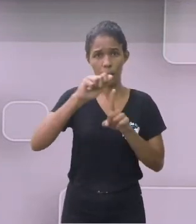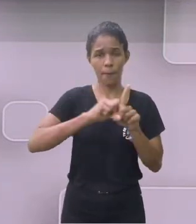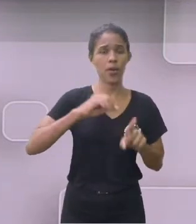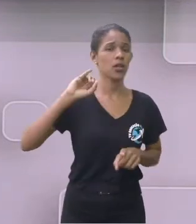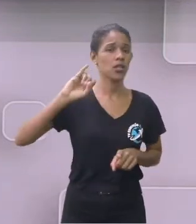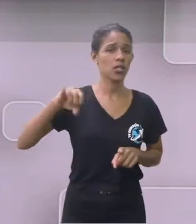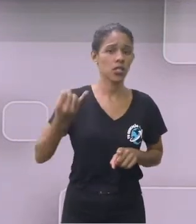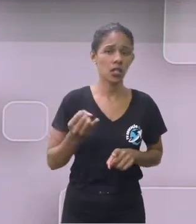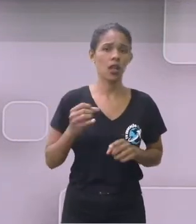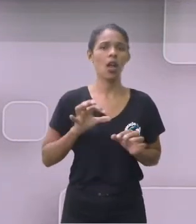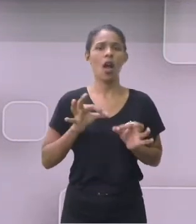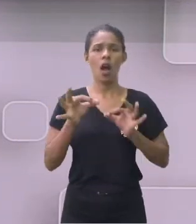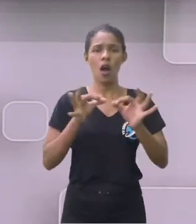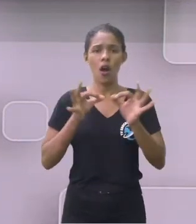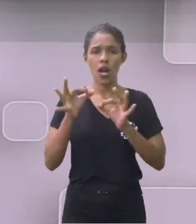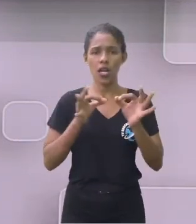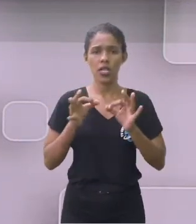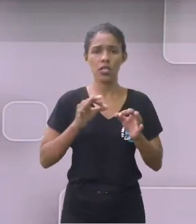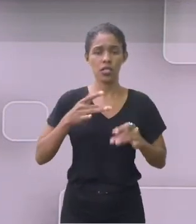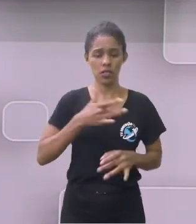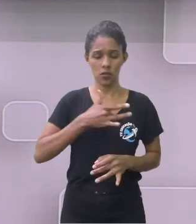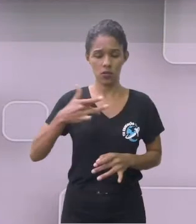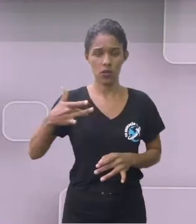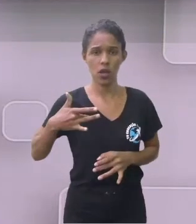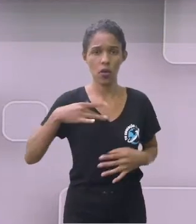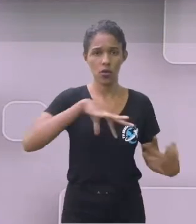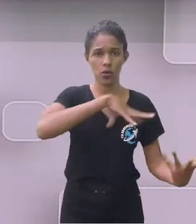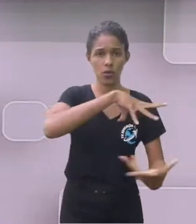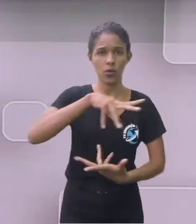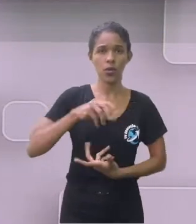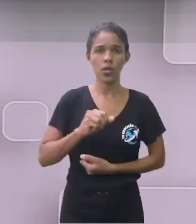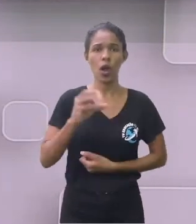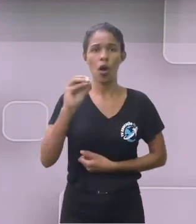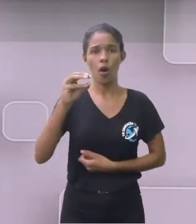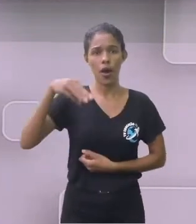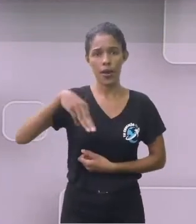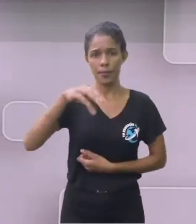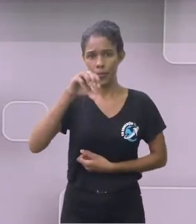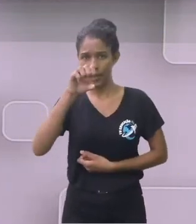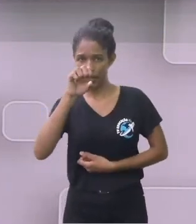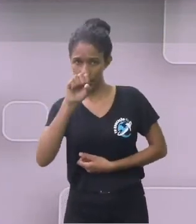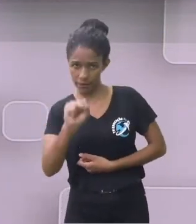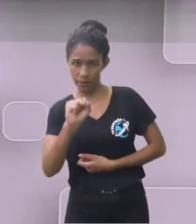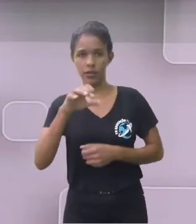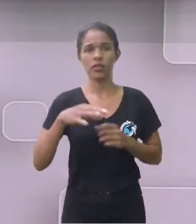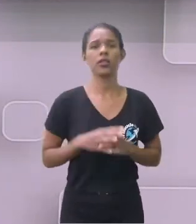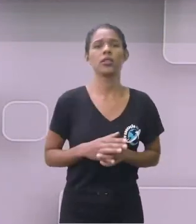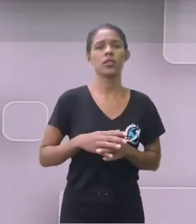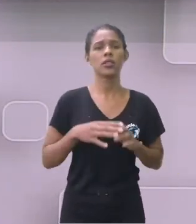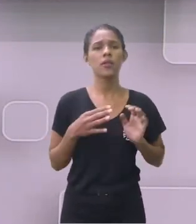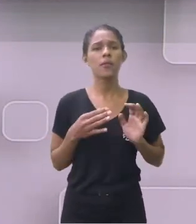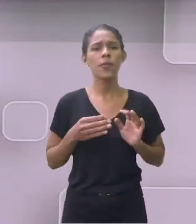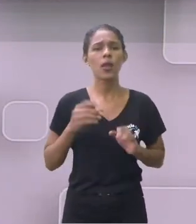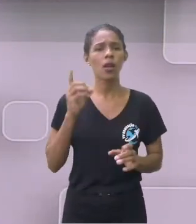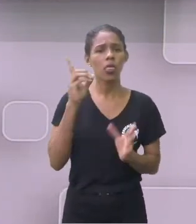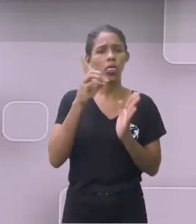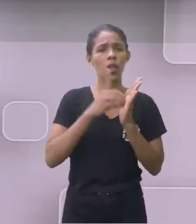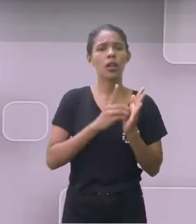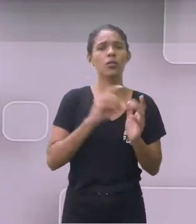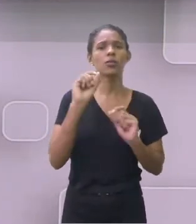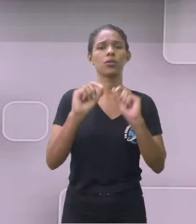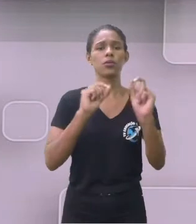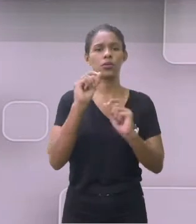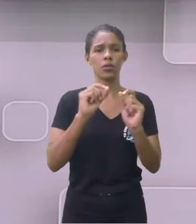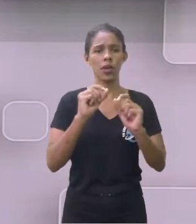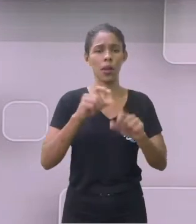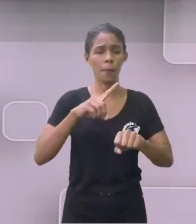Saúde, OMS, declarou emergência de saúde pública de importância internacional, o que significava que, naquele